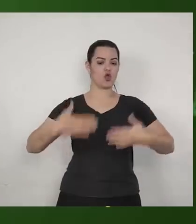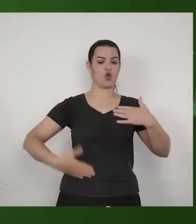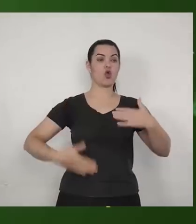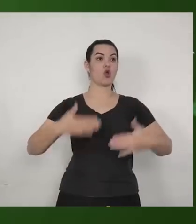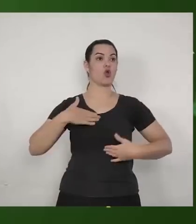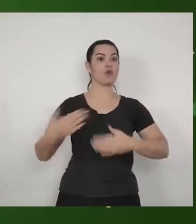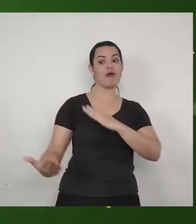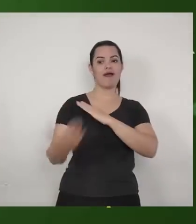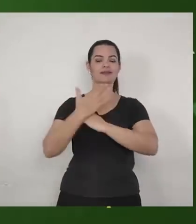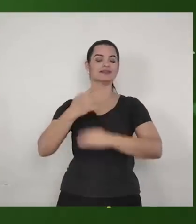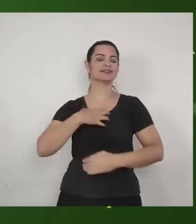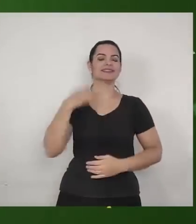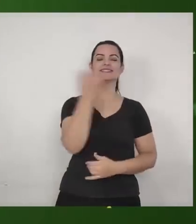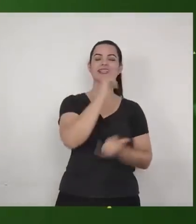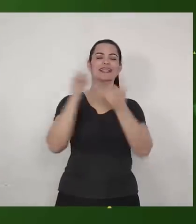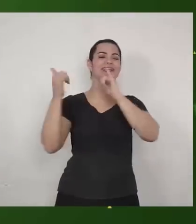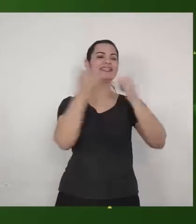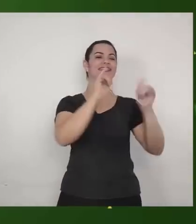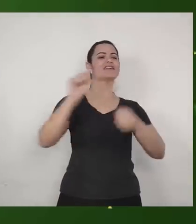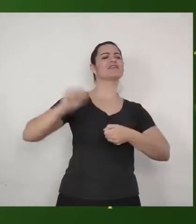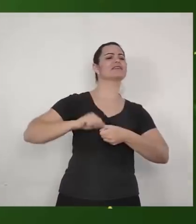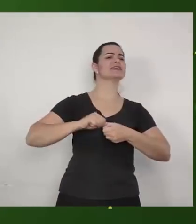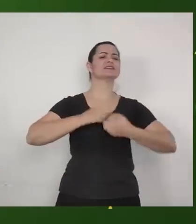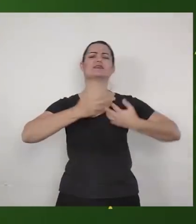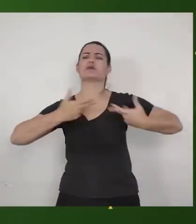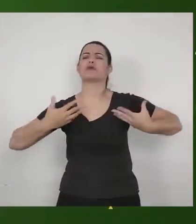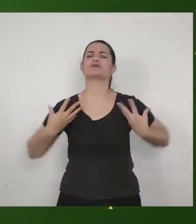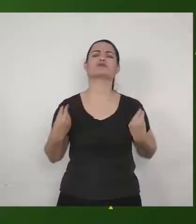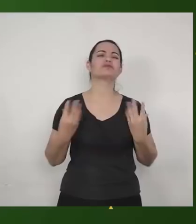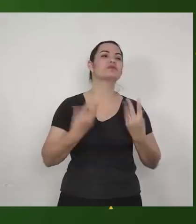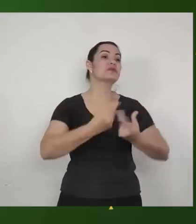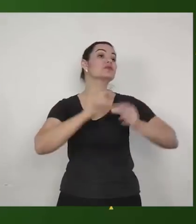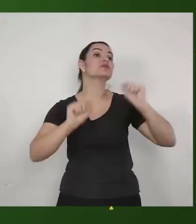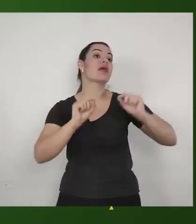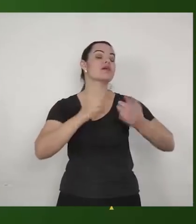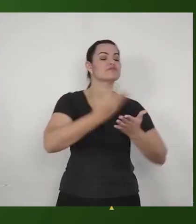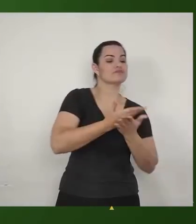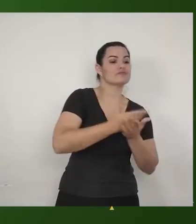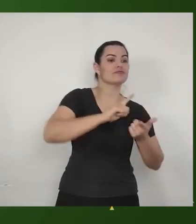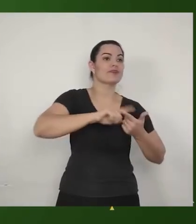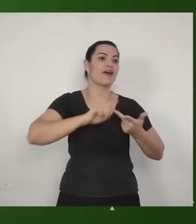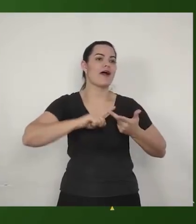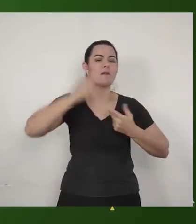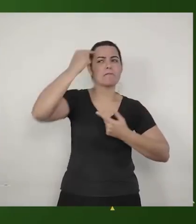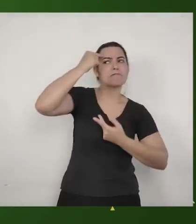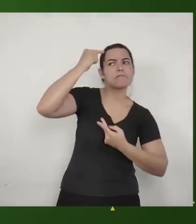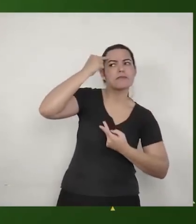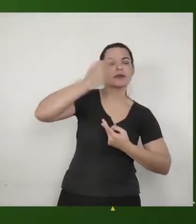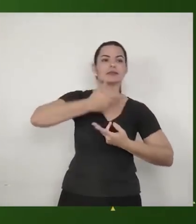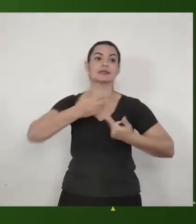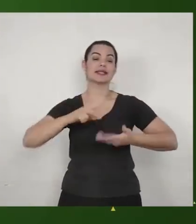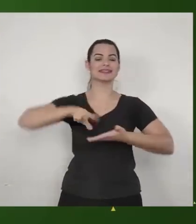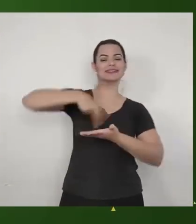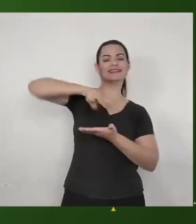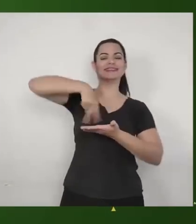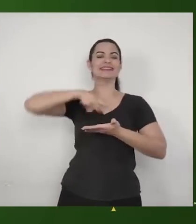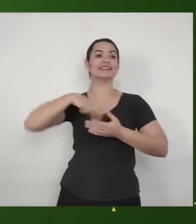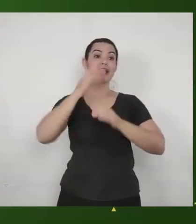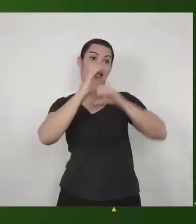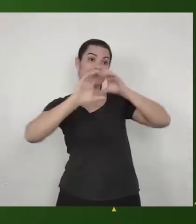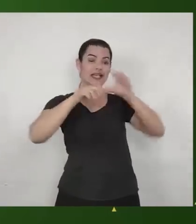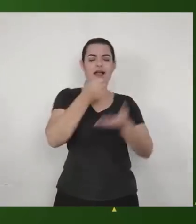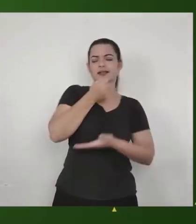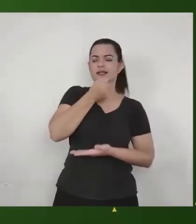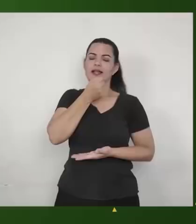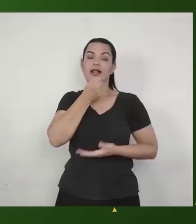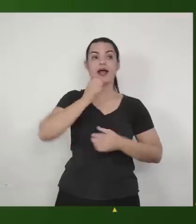a gente com energia para fazer um montão de coisas. Estudar, raciocinar, dançar,